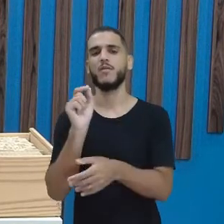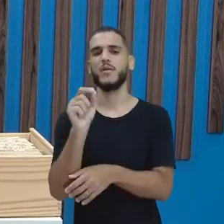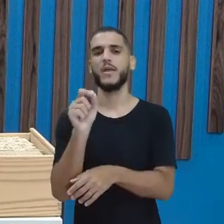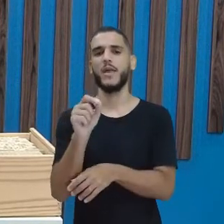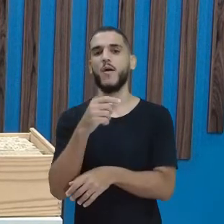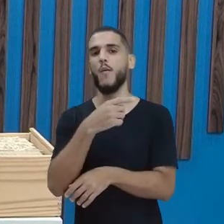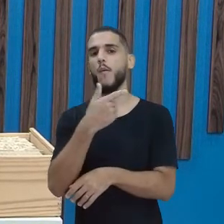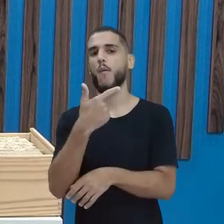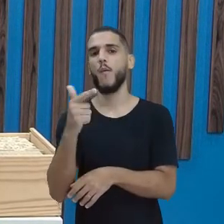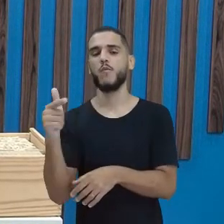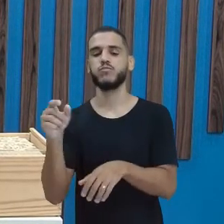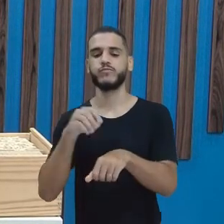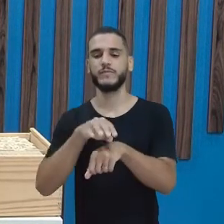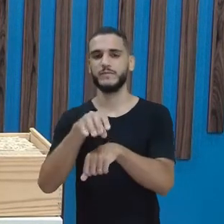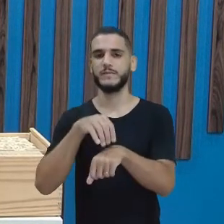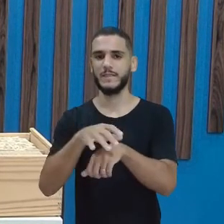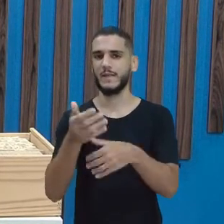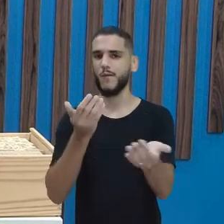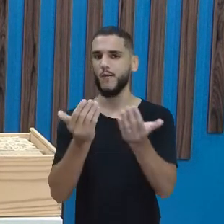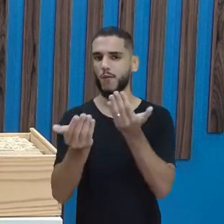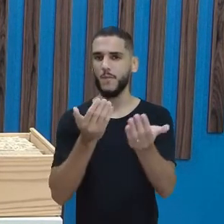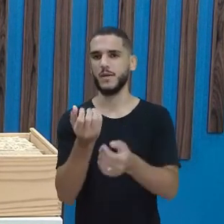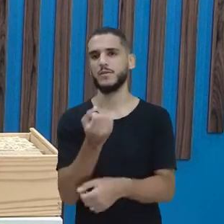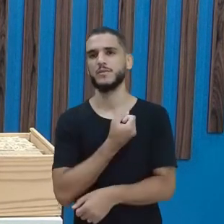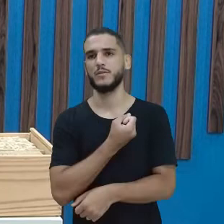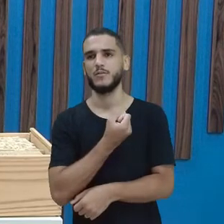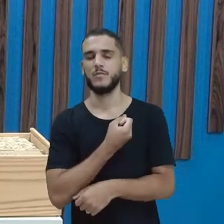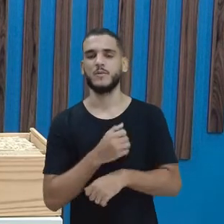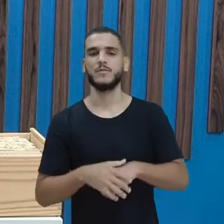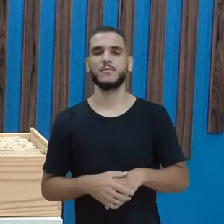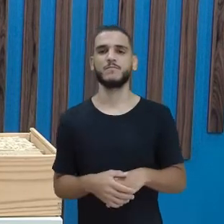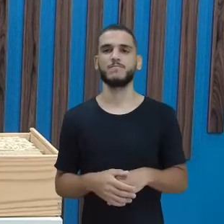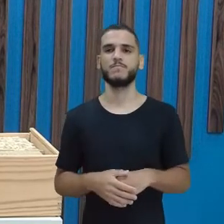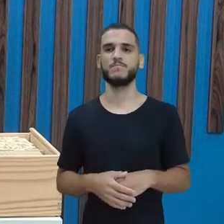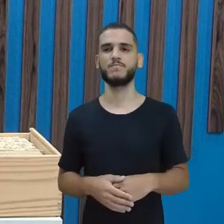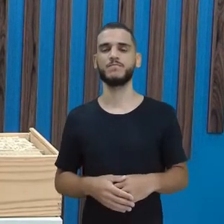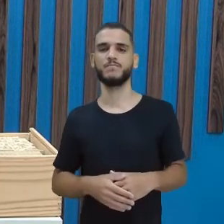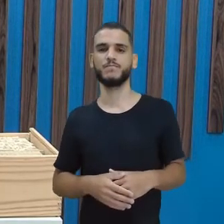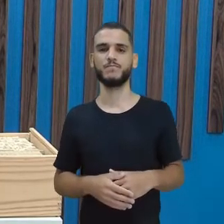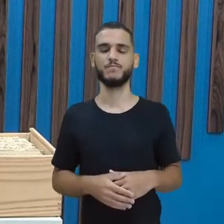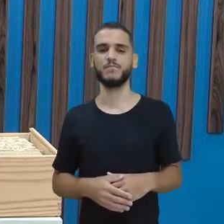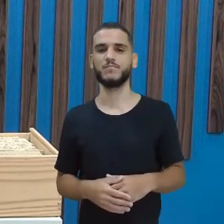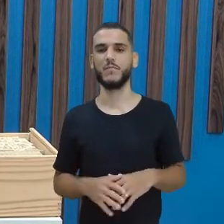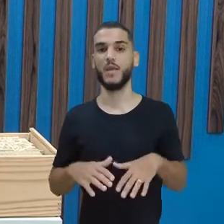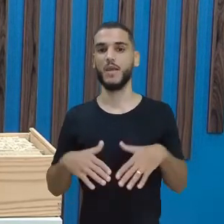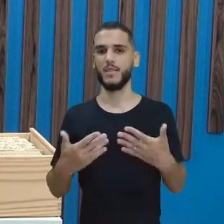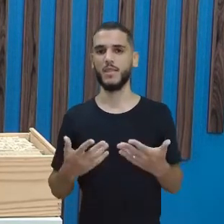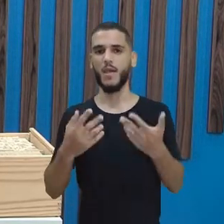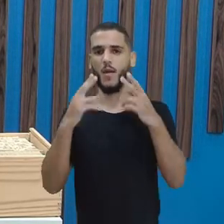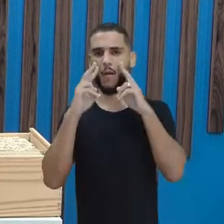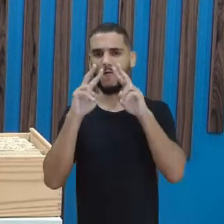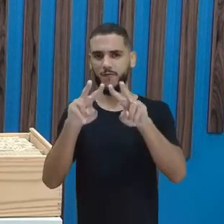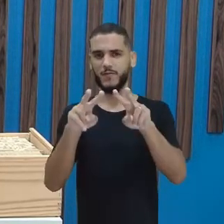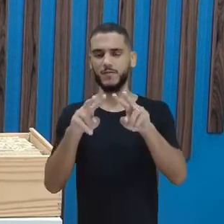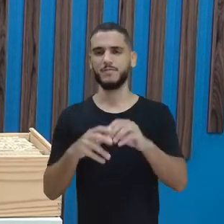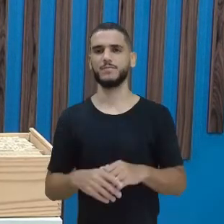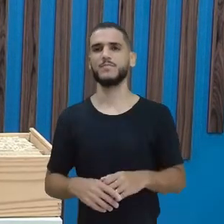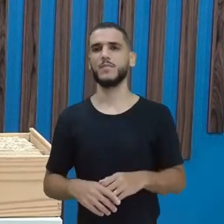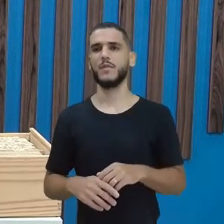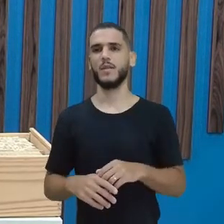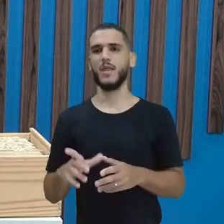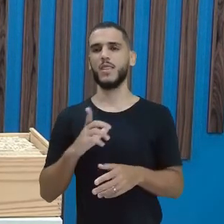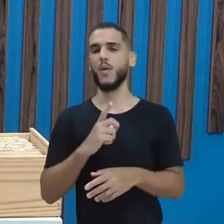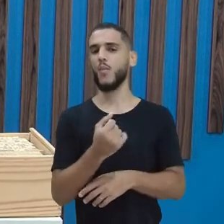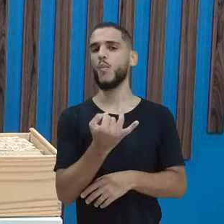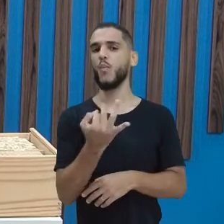dicas para comparar os números, tá certo? Olha aí. Vamos observar aí agora, nesse momento,